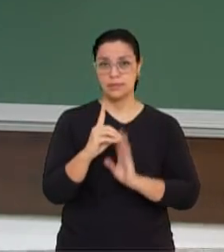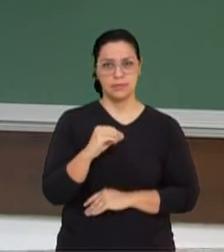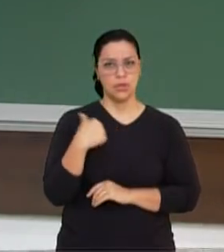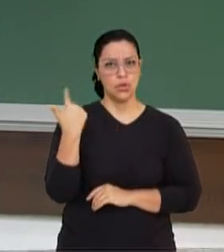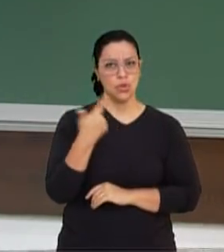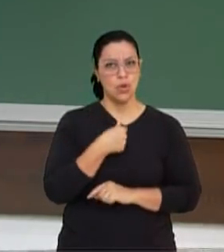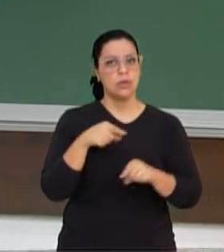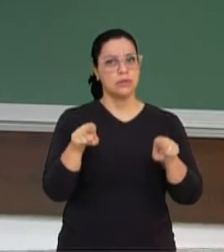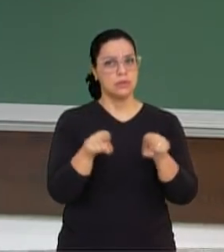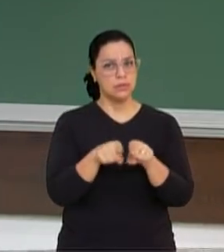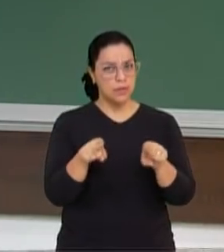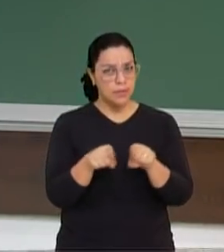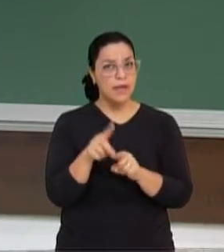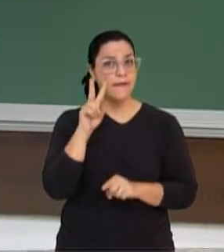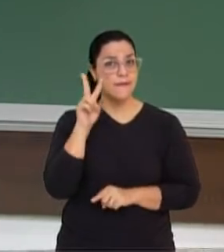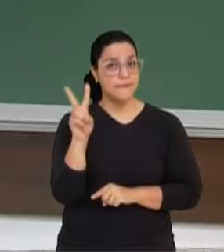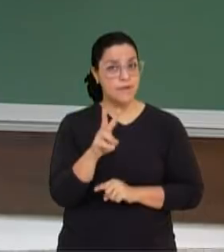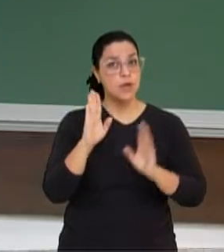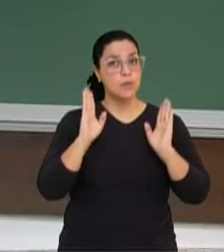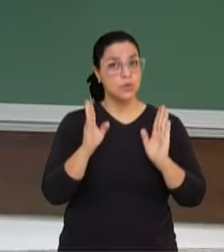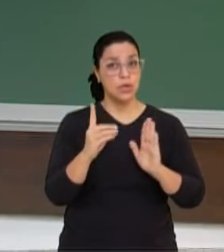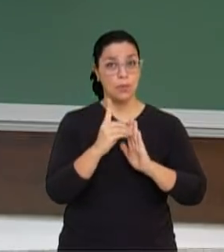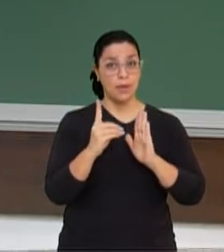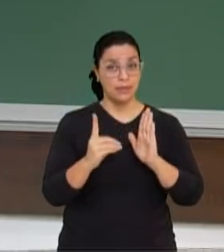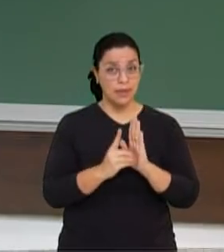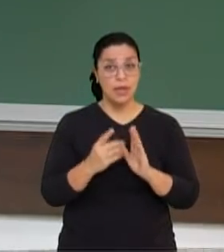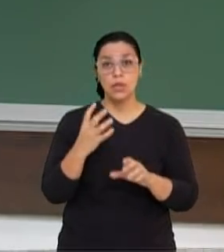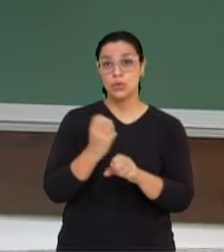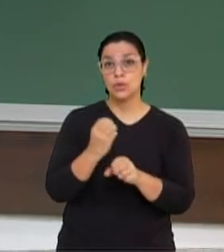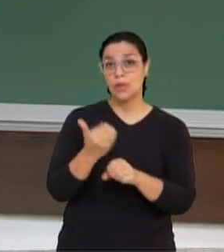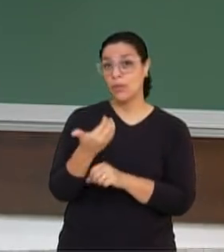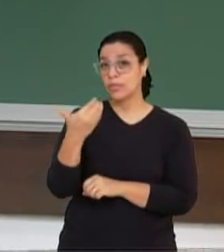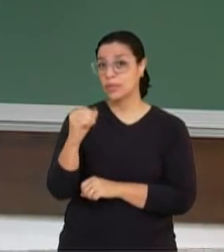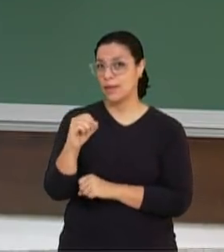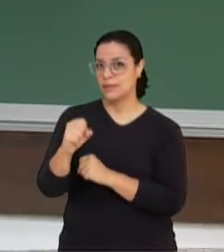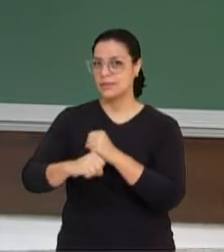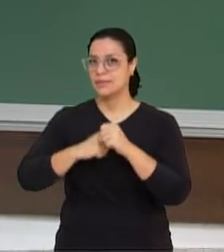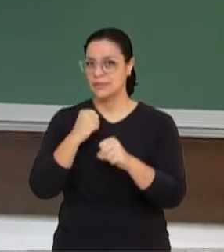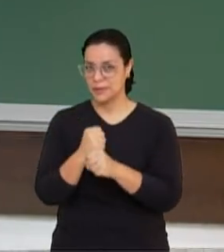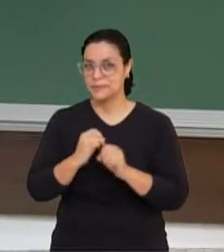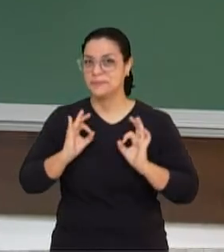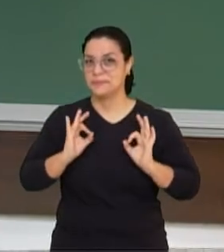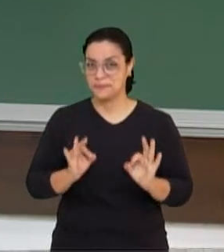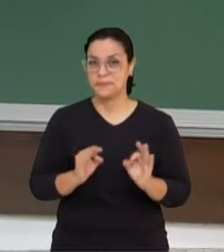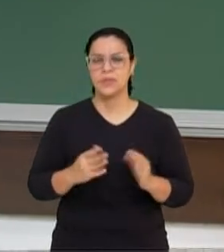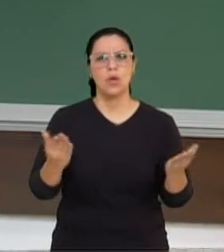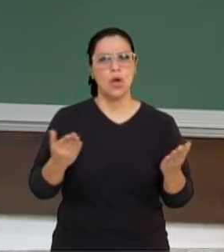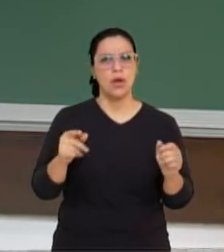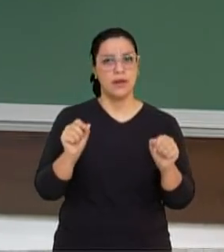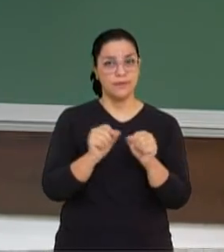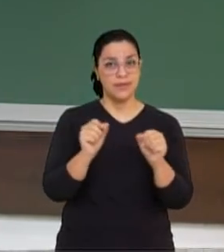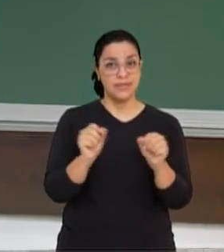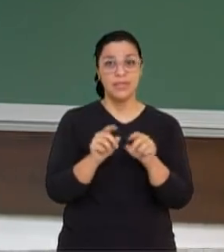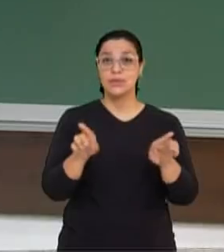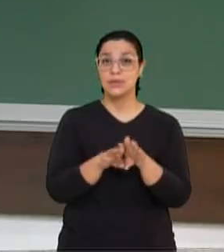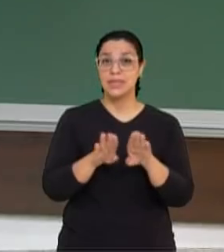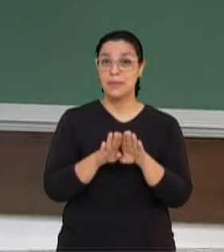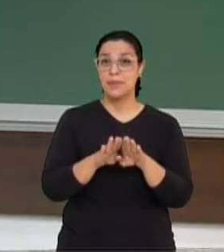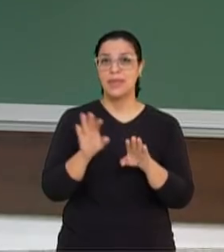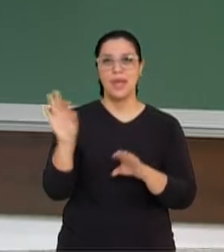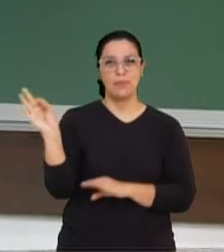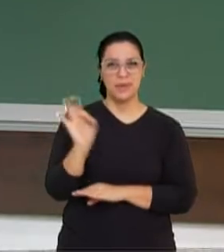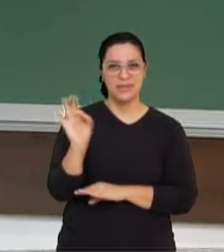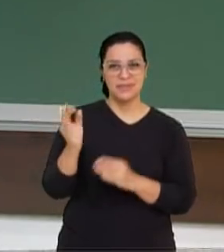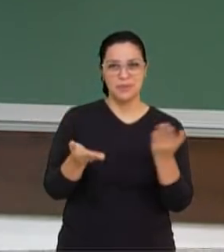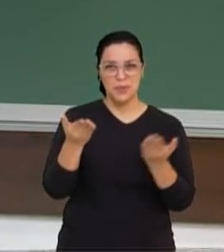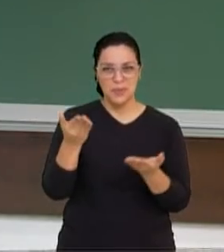E nós vimos anteriormente que uma década são 10 anos, né? Aplicando aquela nossa proporção, né,